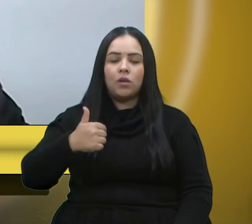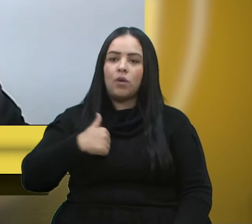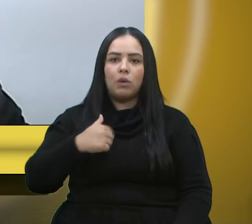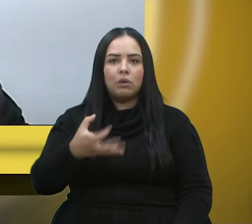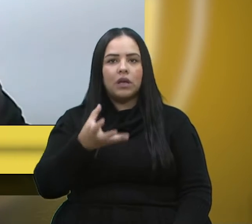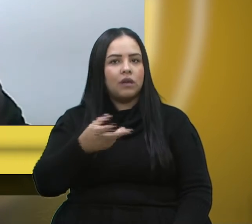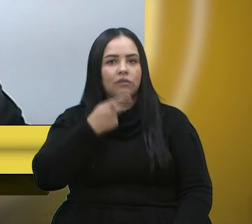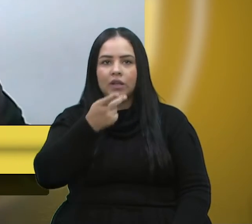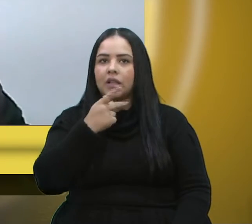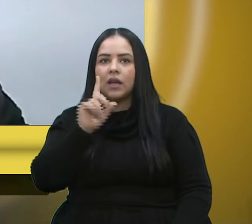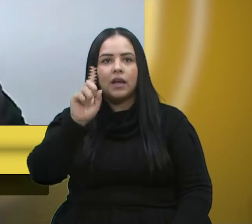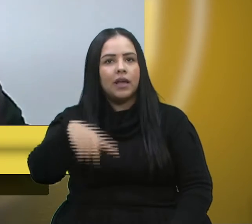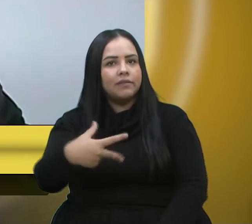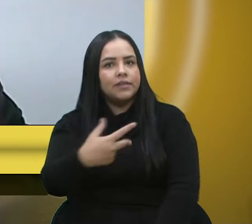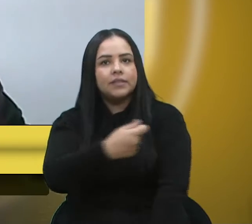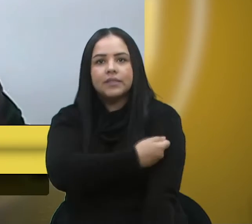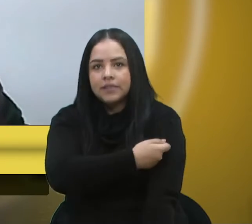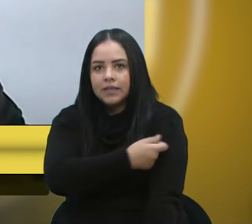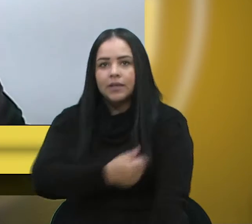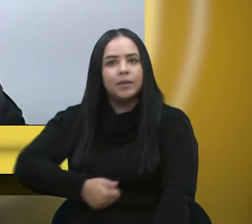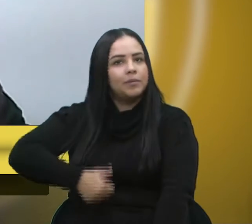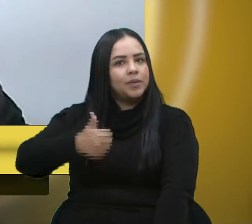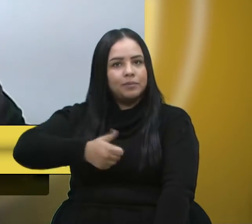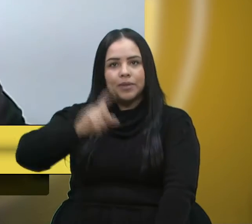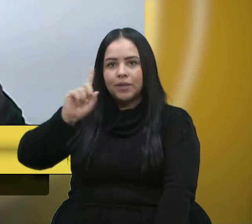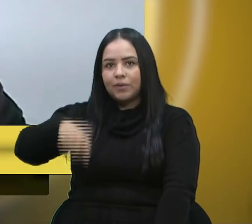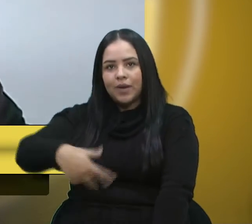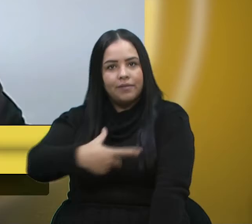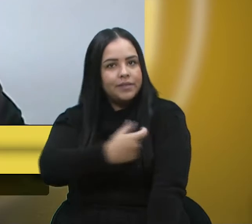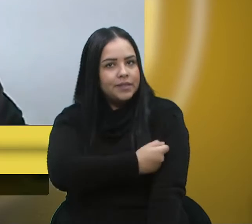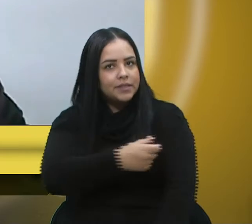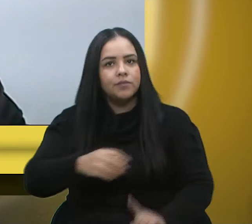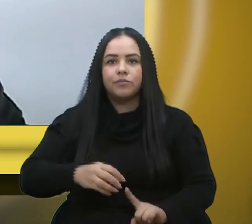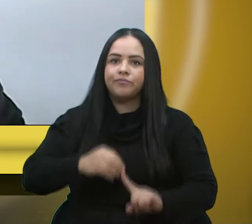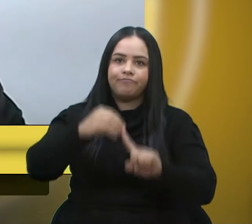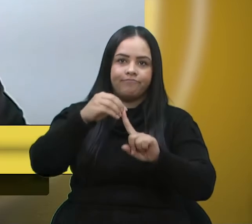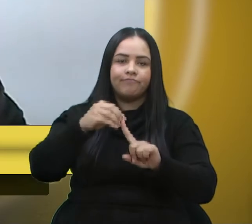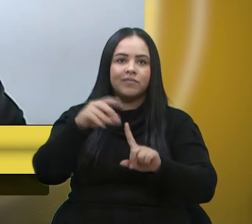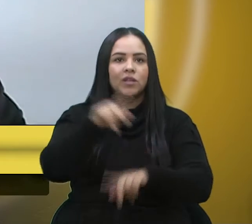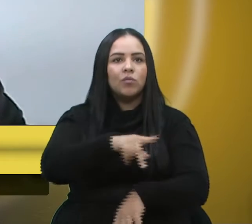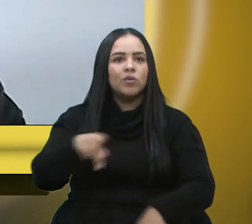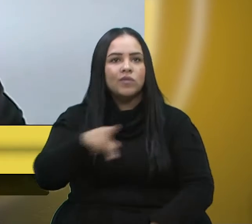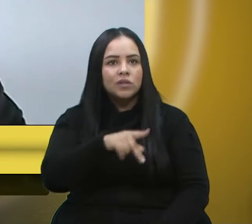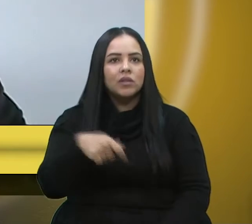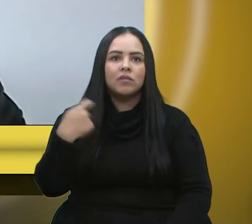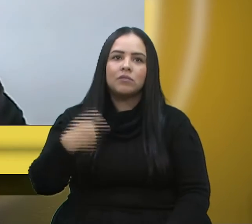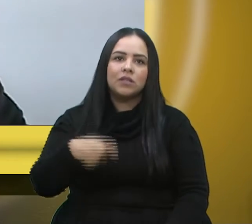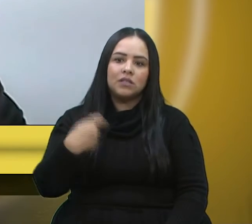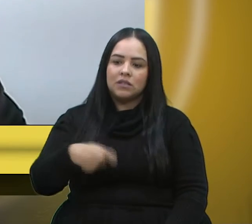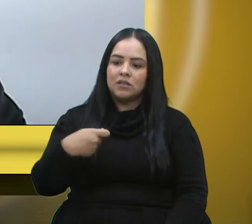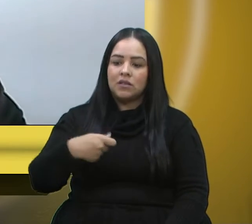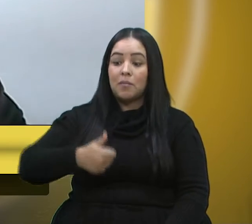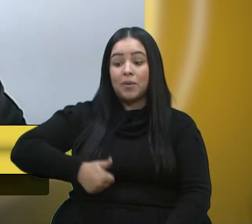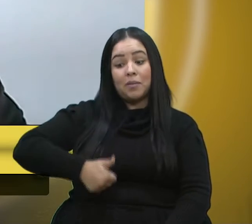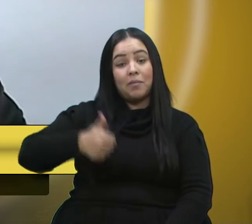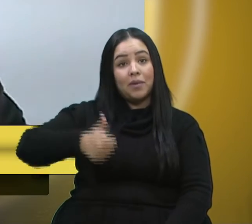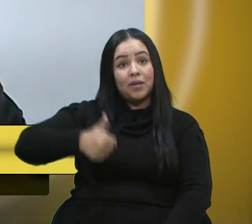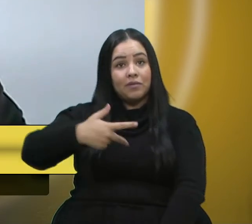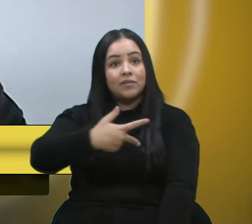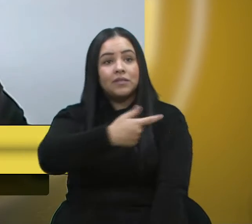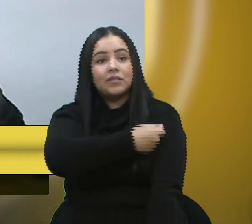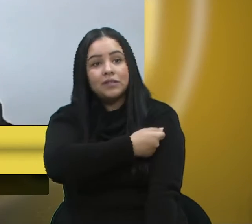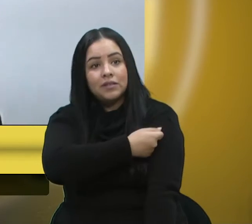Tem que mudar a prioridade da ordem dos vacinados. Os professores devem estar em primeira linha, porque